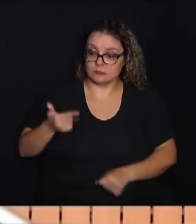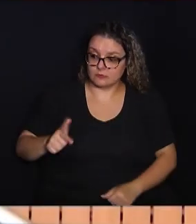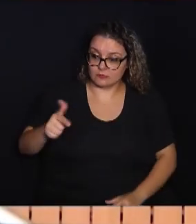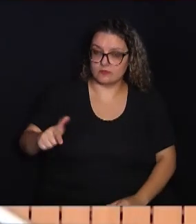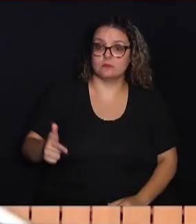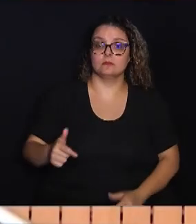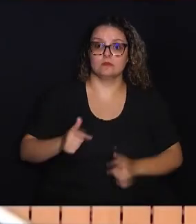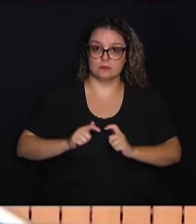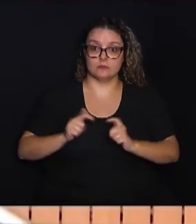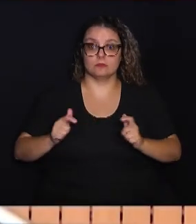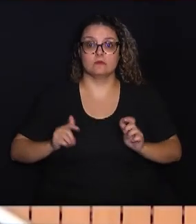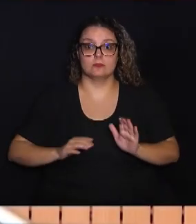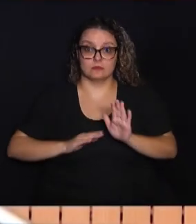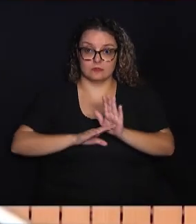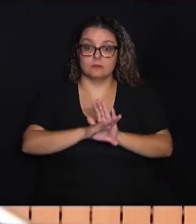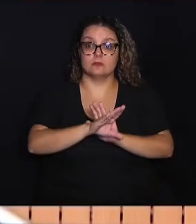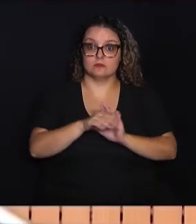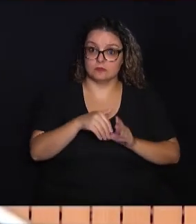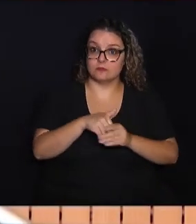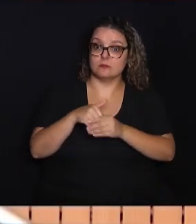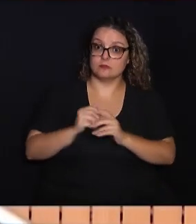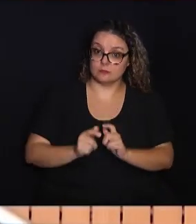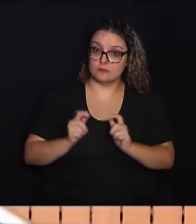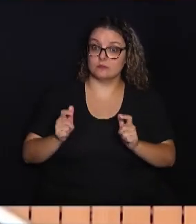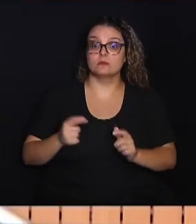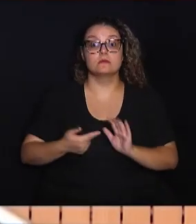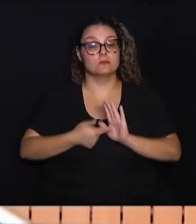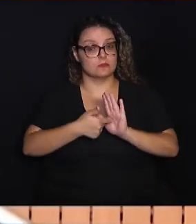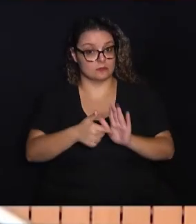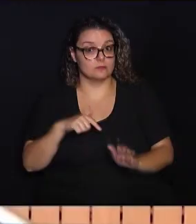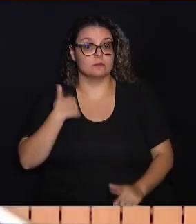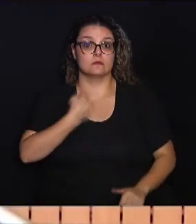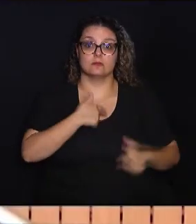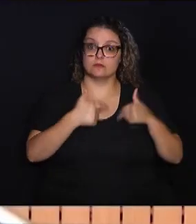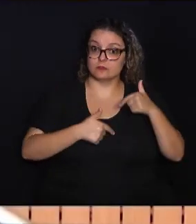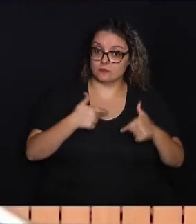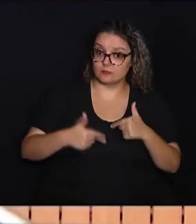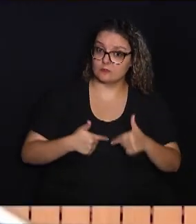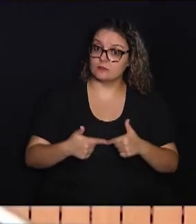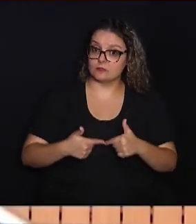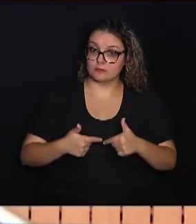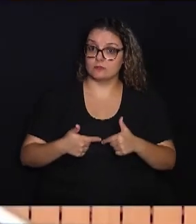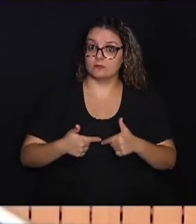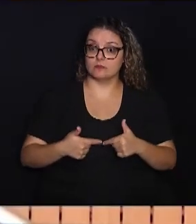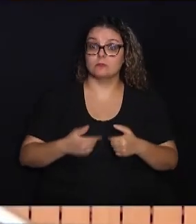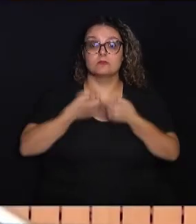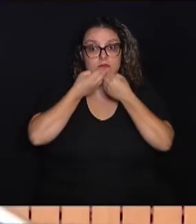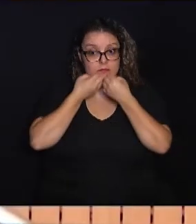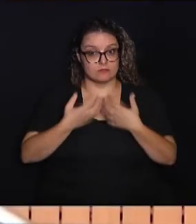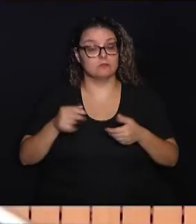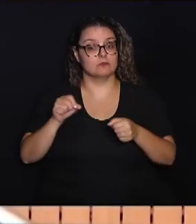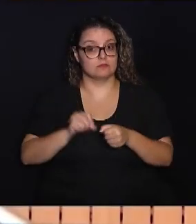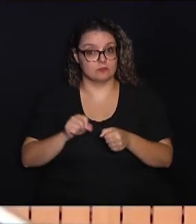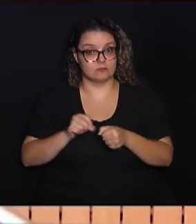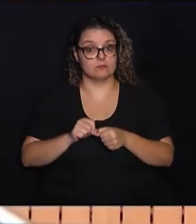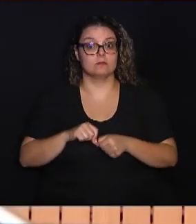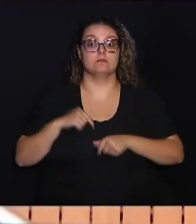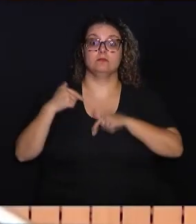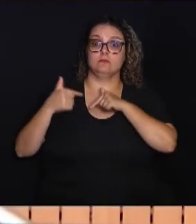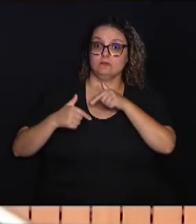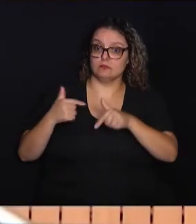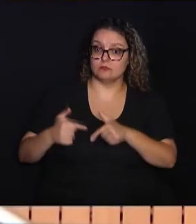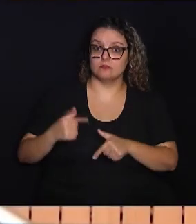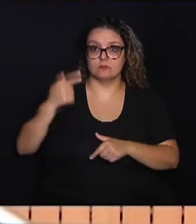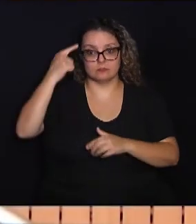crescemos eh de votação que mostra que o nosso trabalho vem sendo bem feito vem sendo feito com